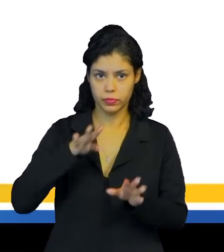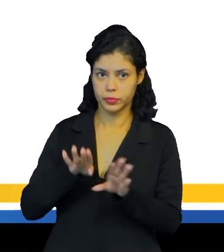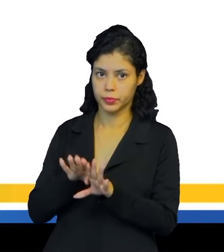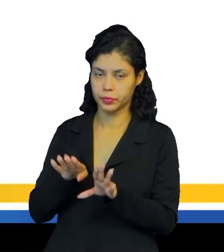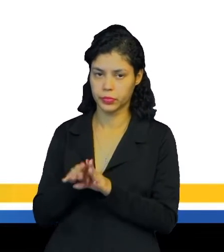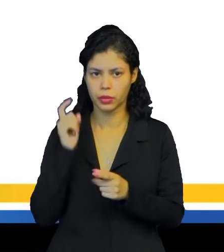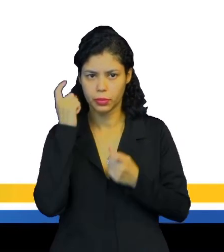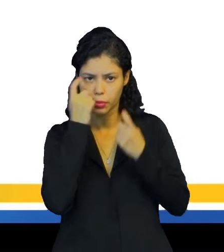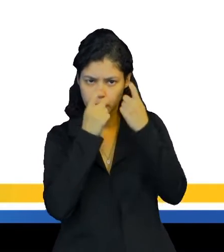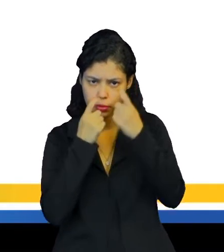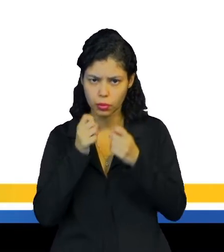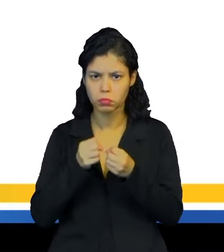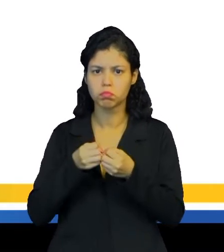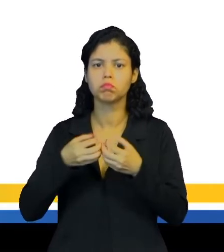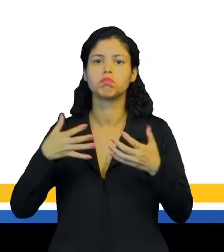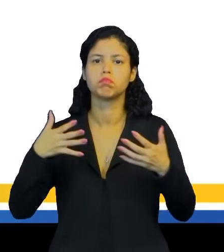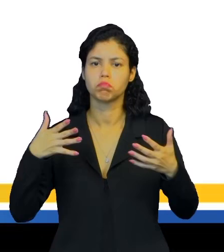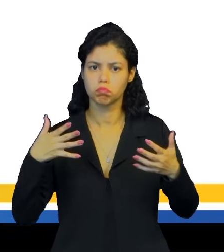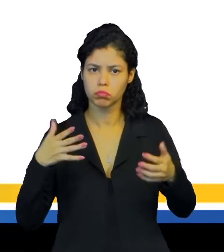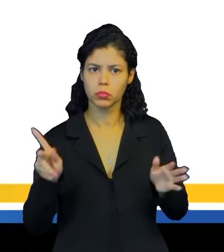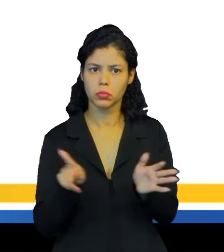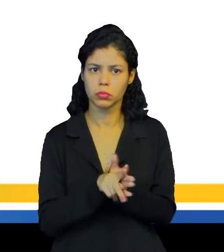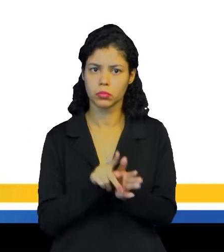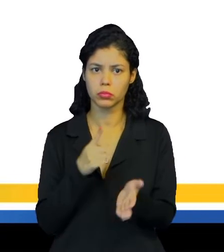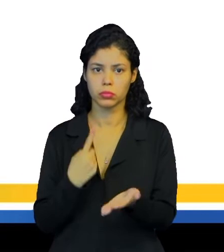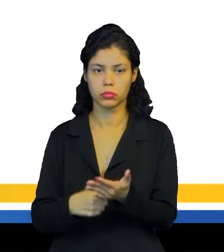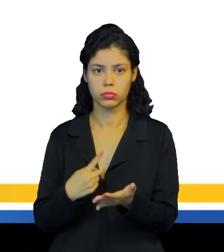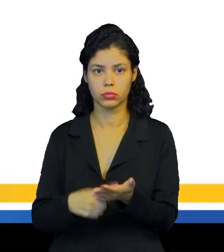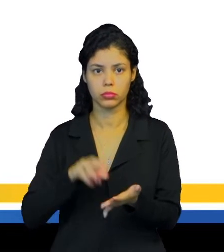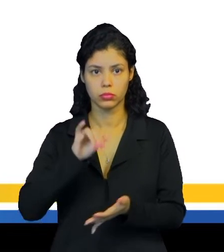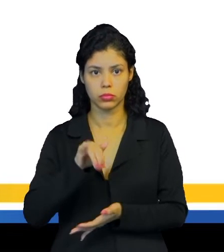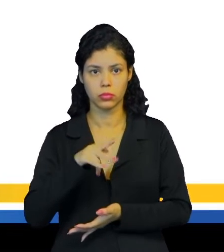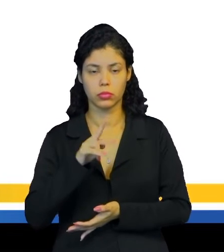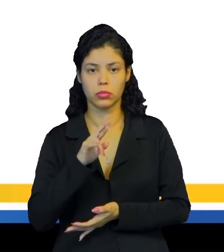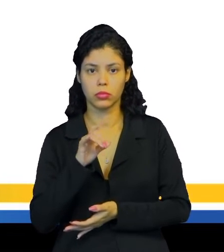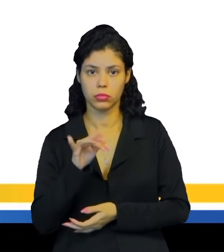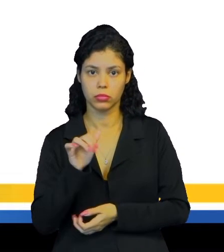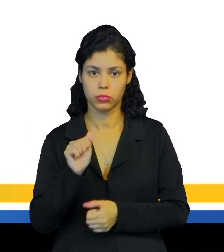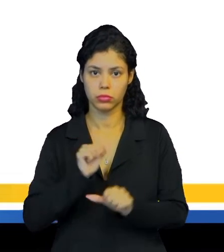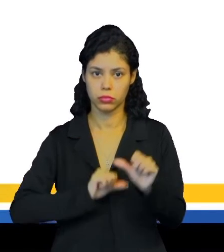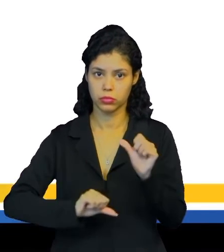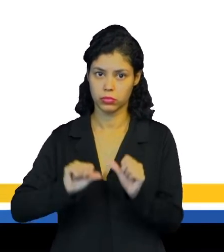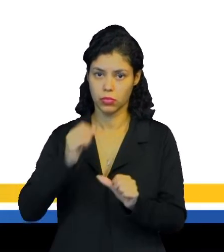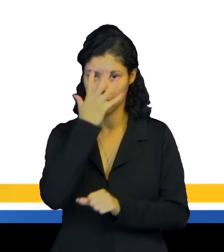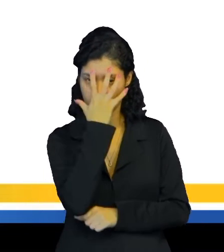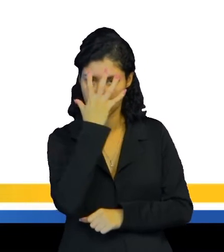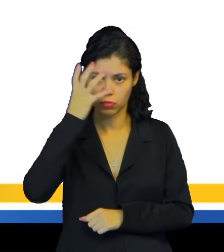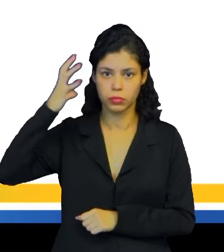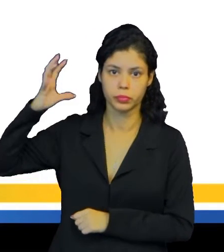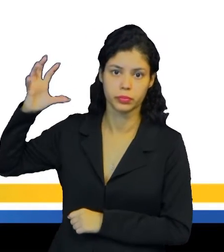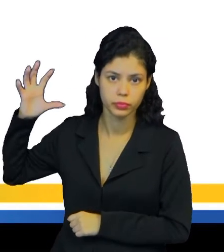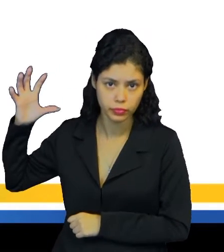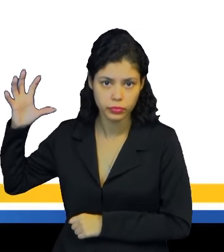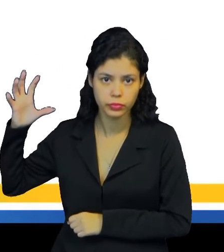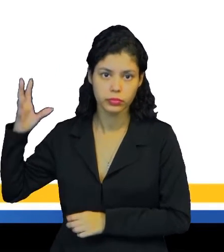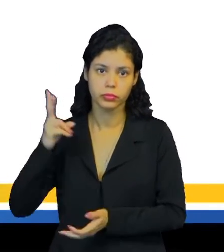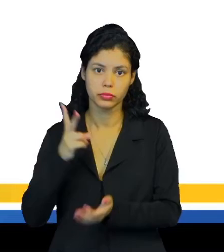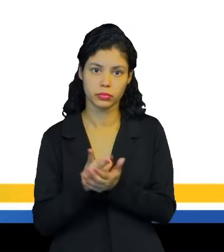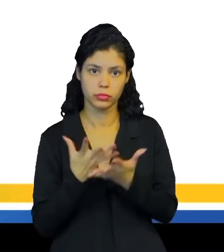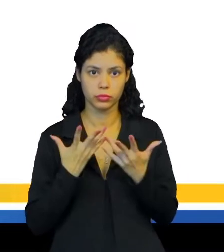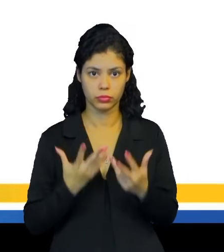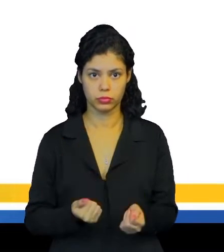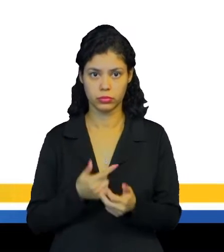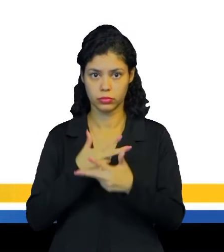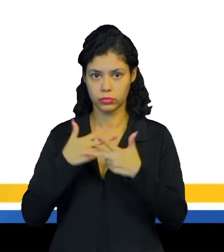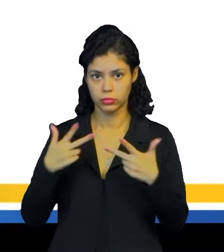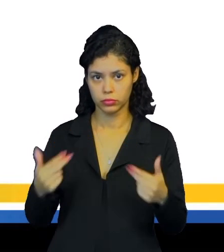cenários expressivos. Uma grande marca do teatro impressionista é a mudança de identidade dos personagens, que podiam assumir a forma